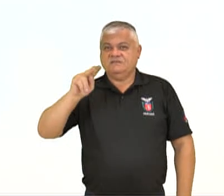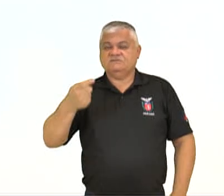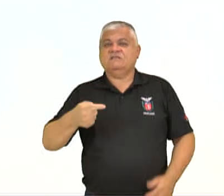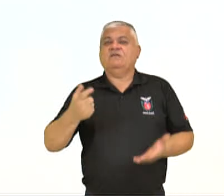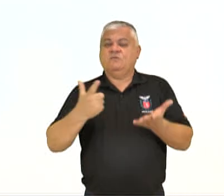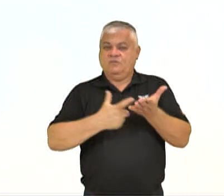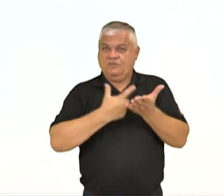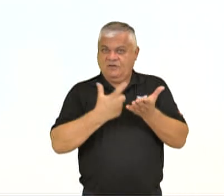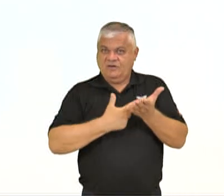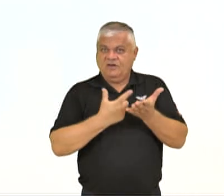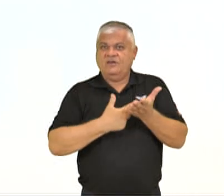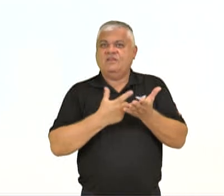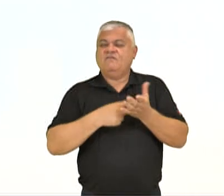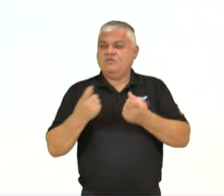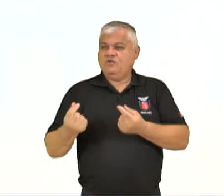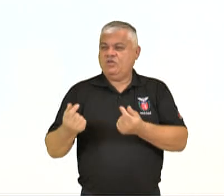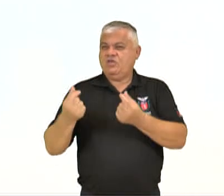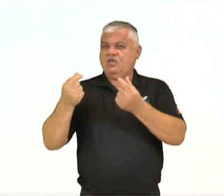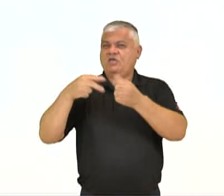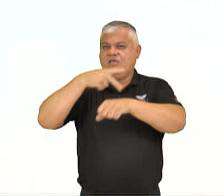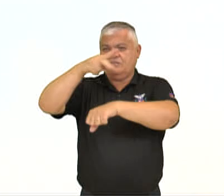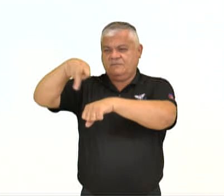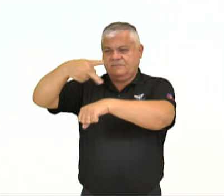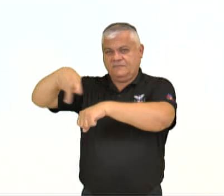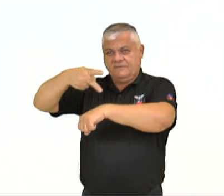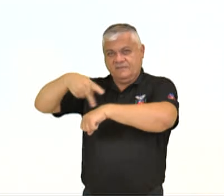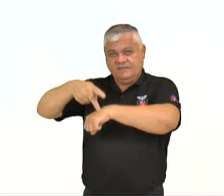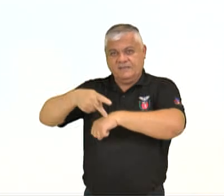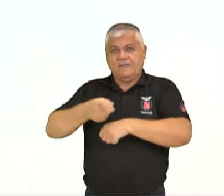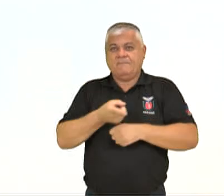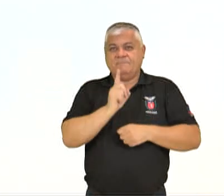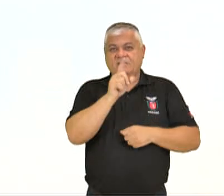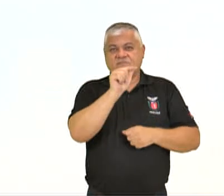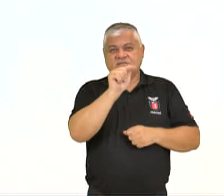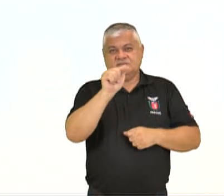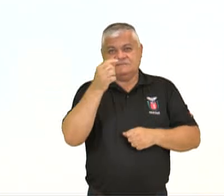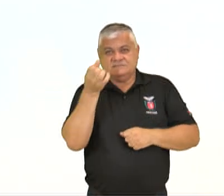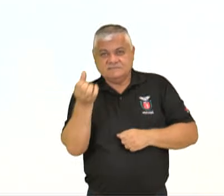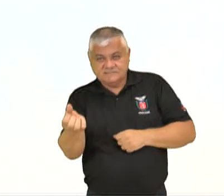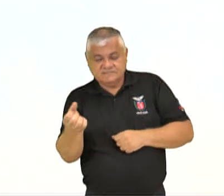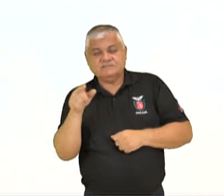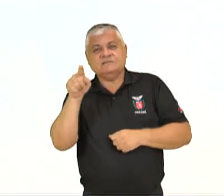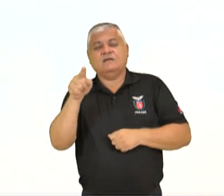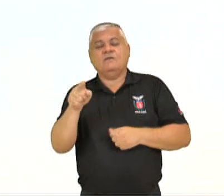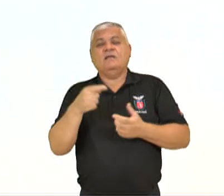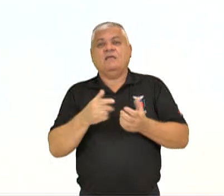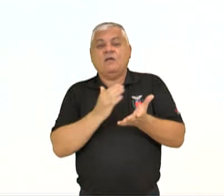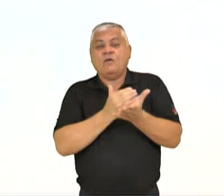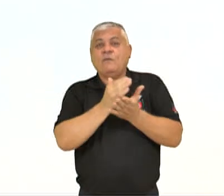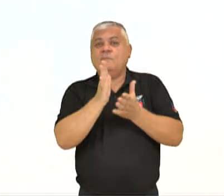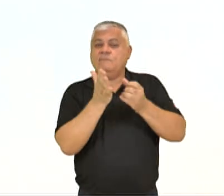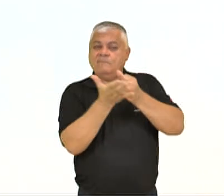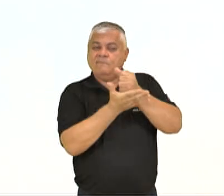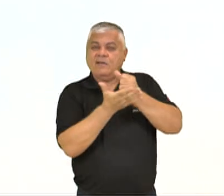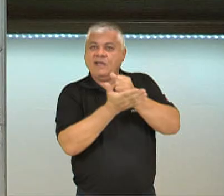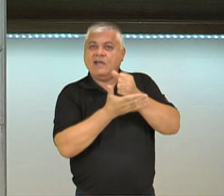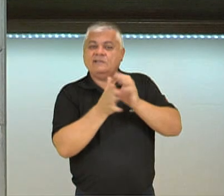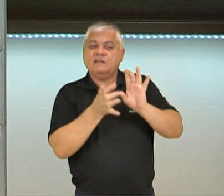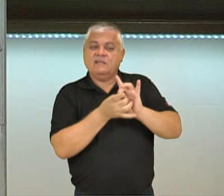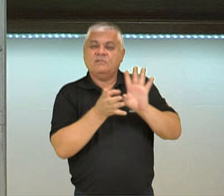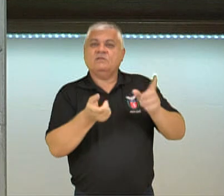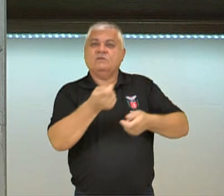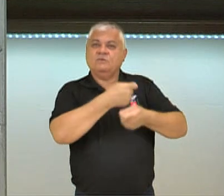em 1776, onde ele vai lançar as bases da teoria do liberalismo econômico.